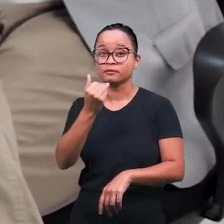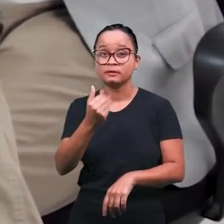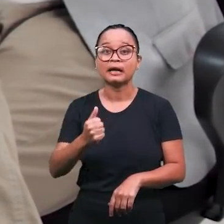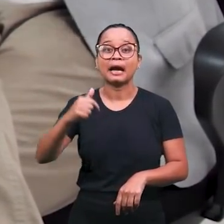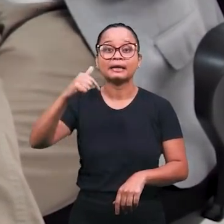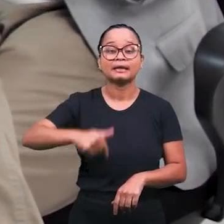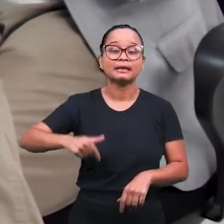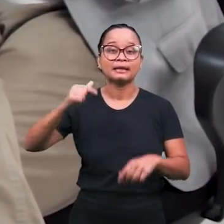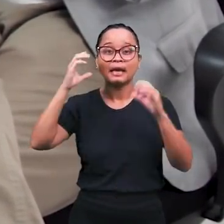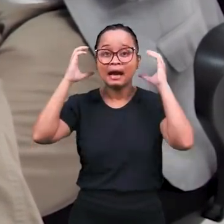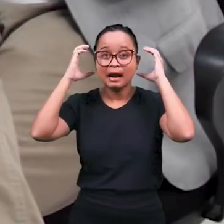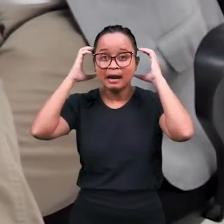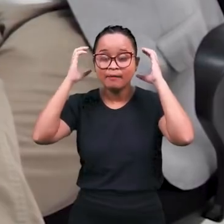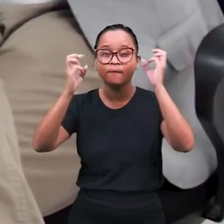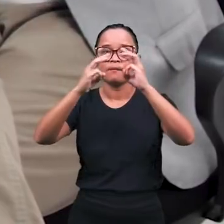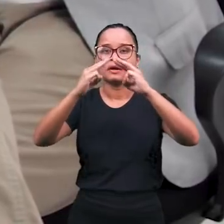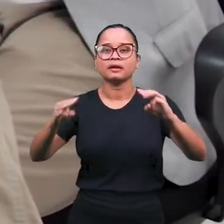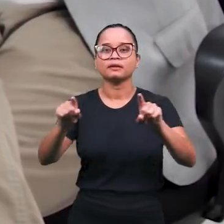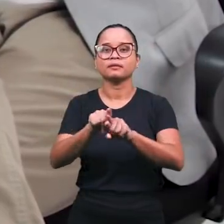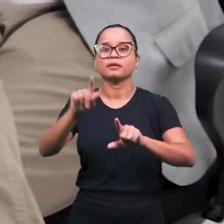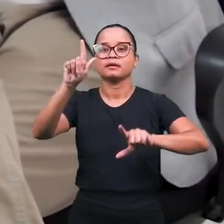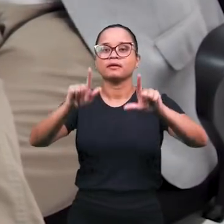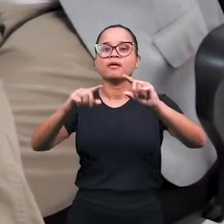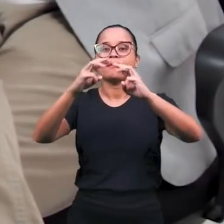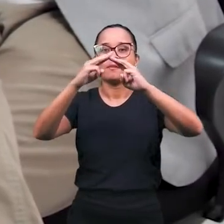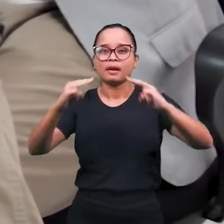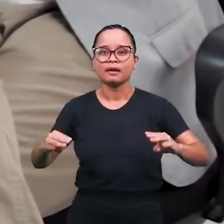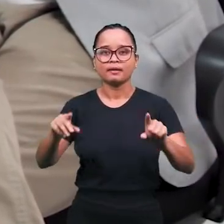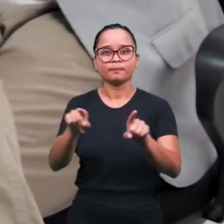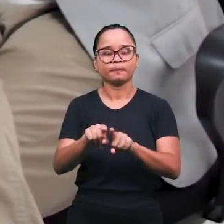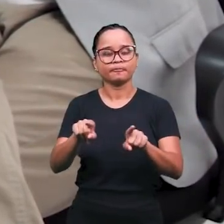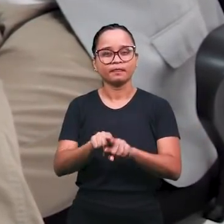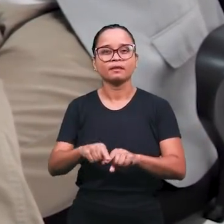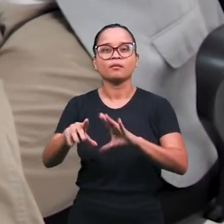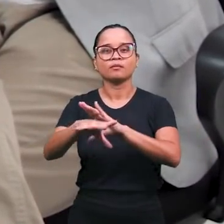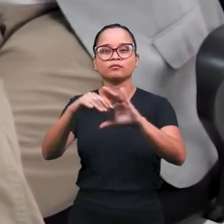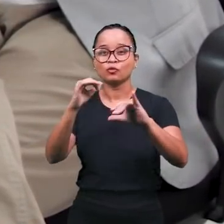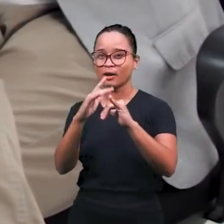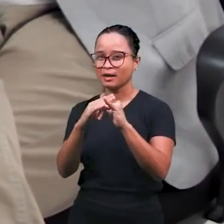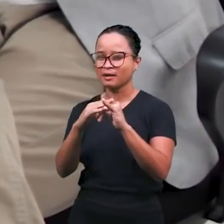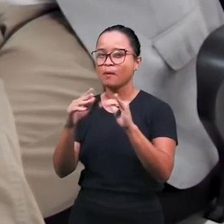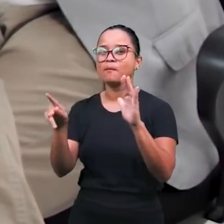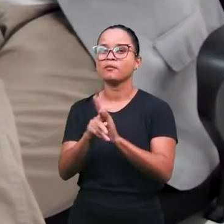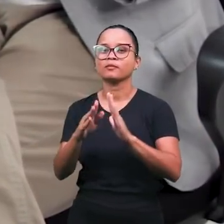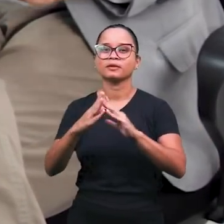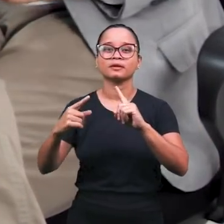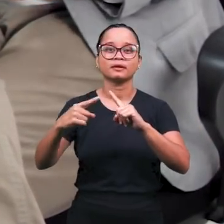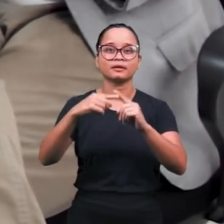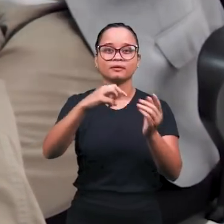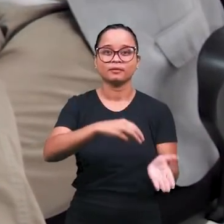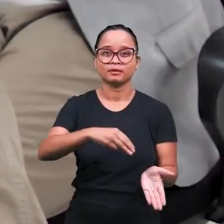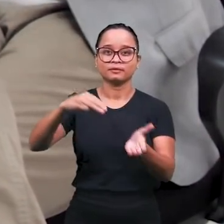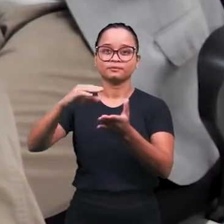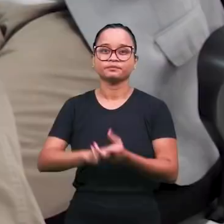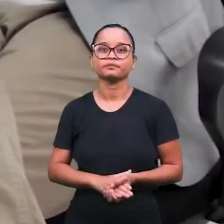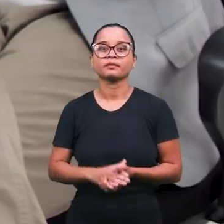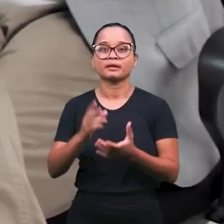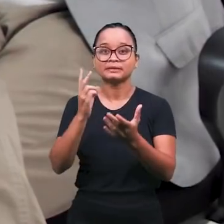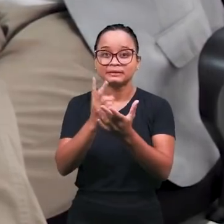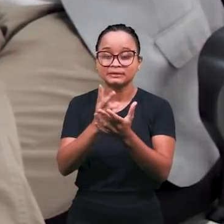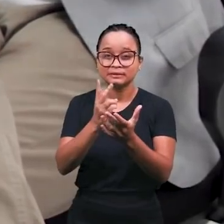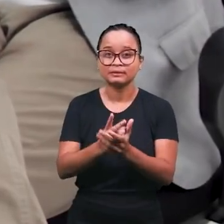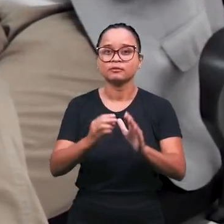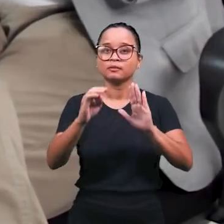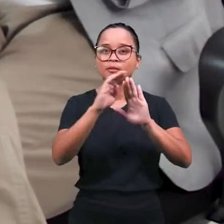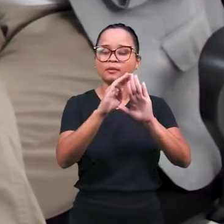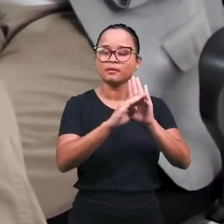Rádio Manaim, TV Web Manaim, também no canal da Igreja Cristã Maranata no YouTube, você pode assistir sempre. E a cada